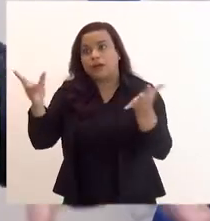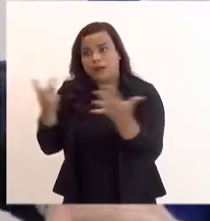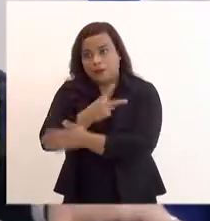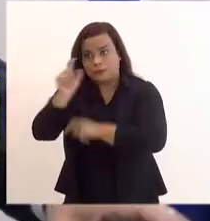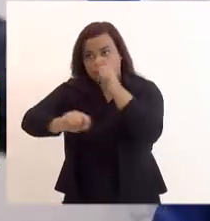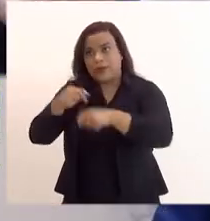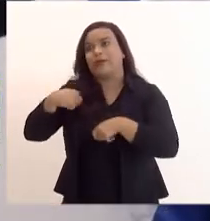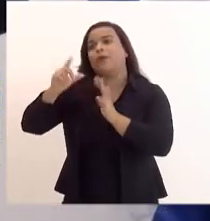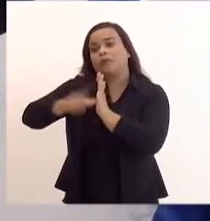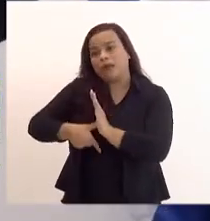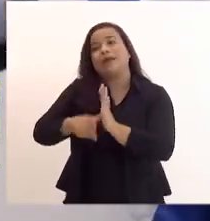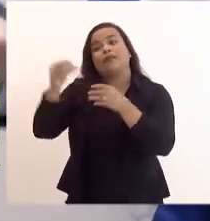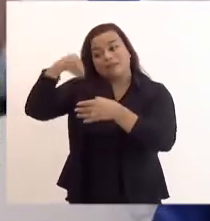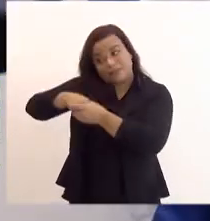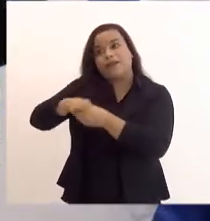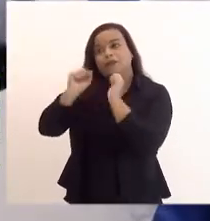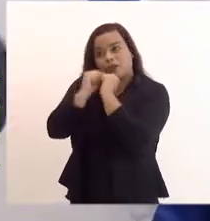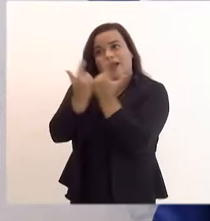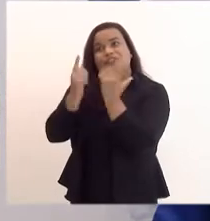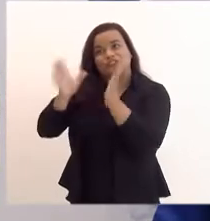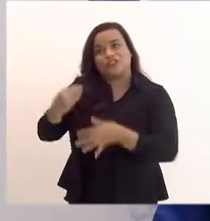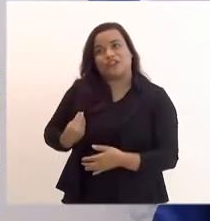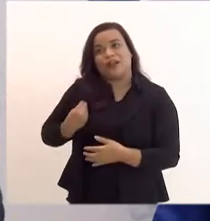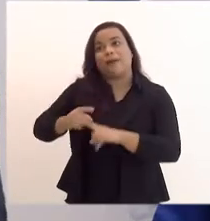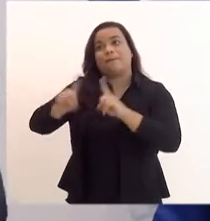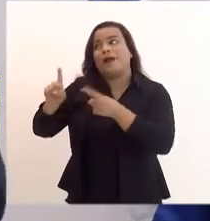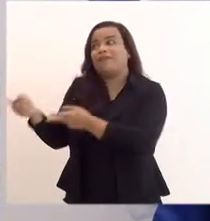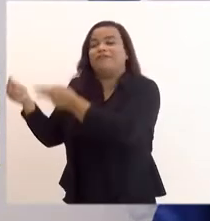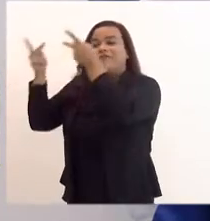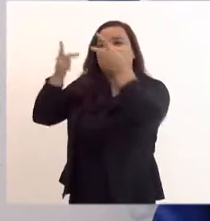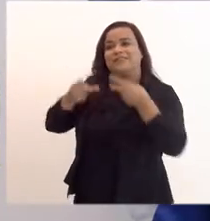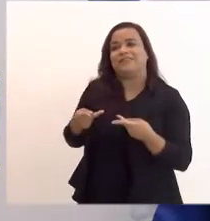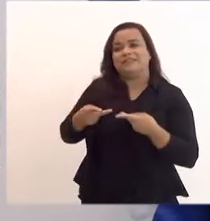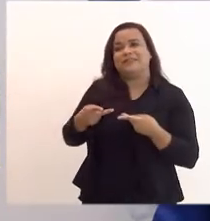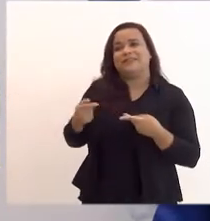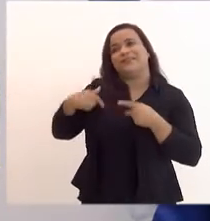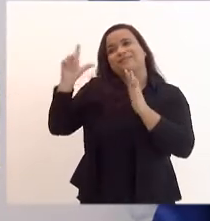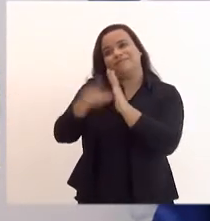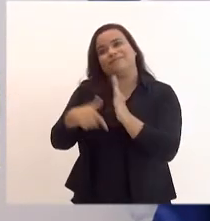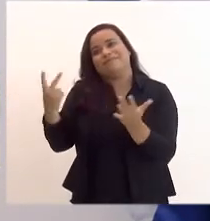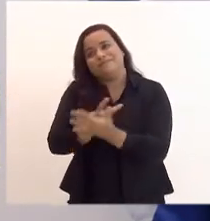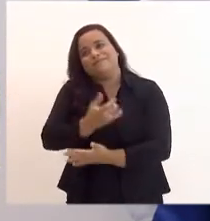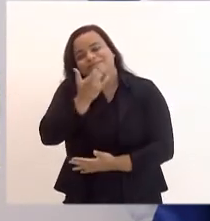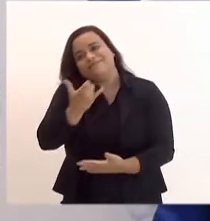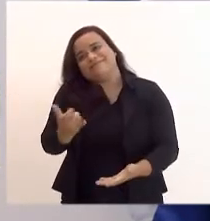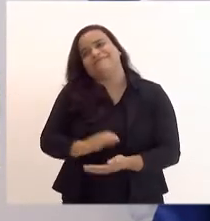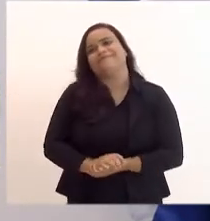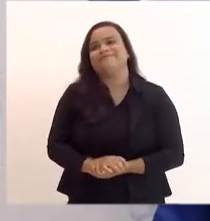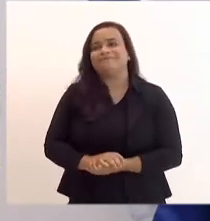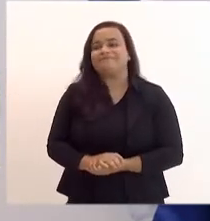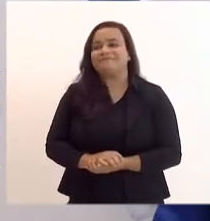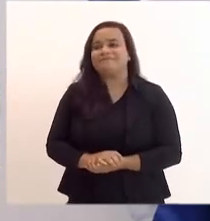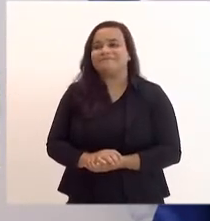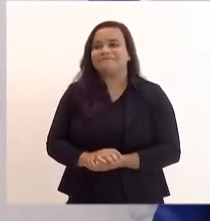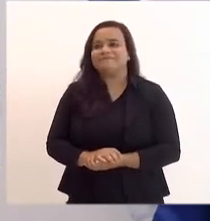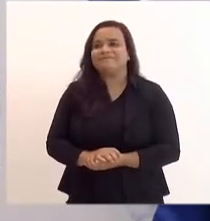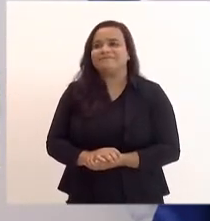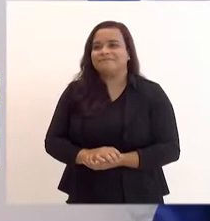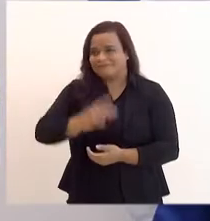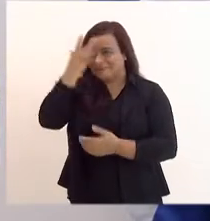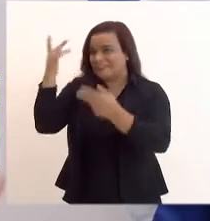na casa. Eu tive uma visita e me atrasei. Mas, aliás, uma visita aqui muito querida,